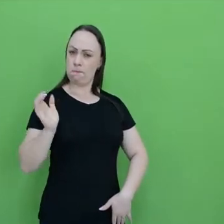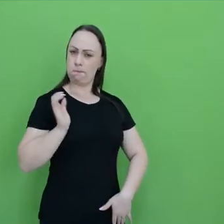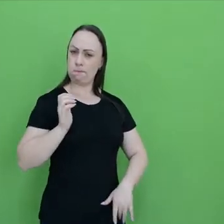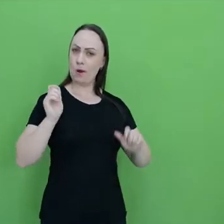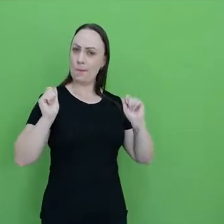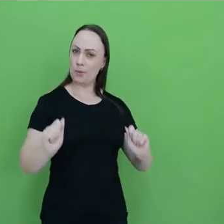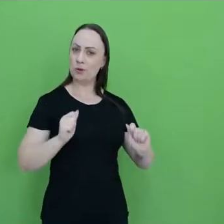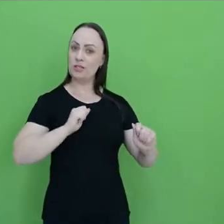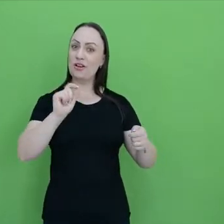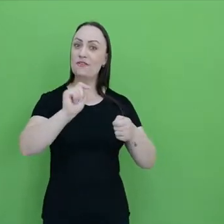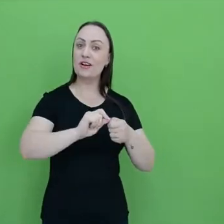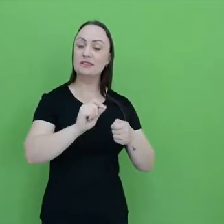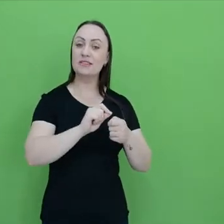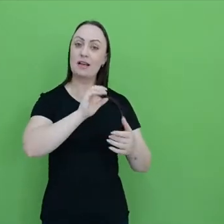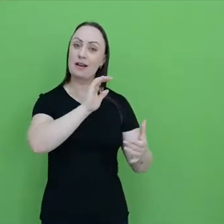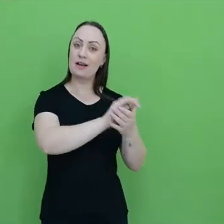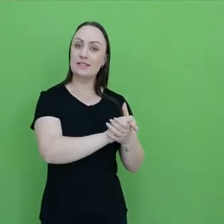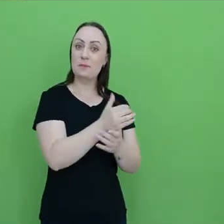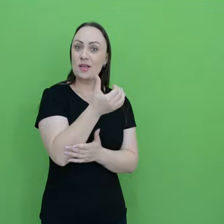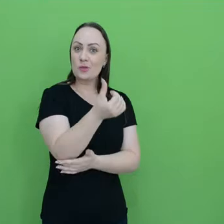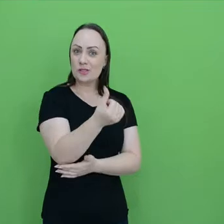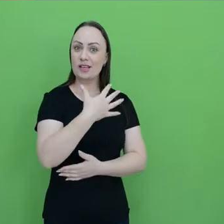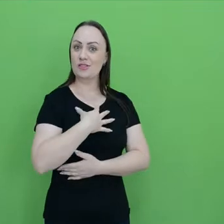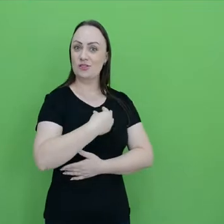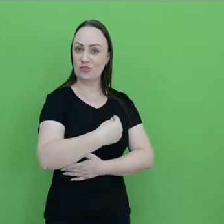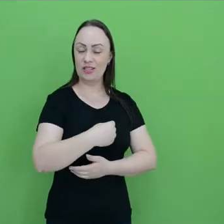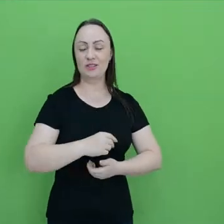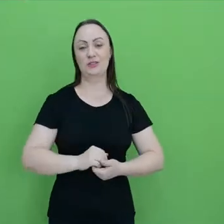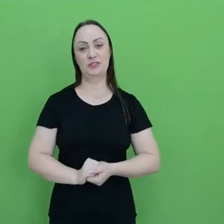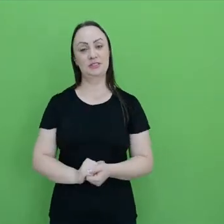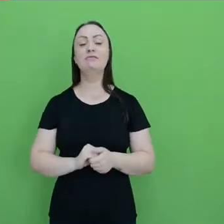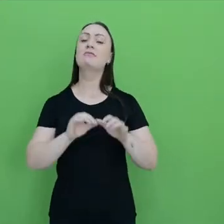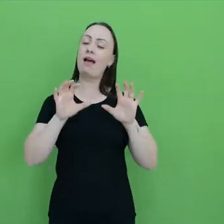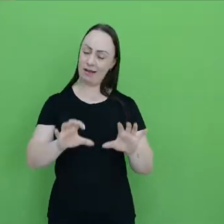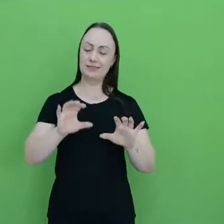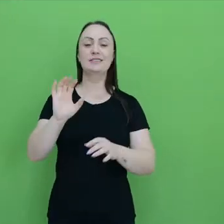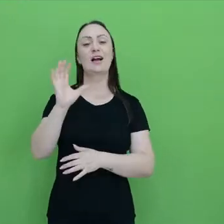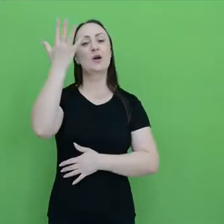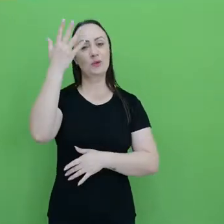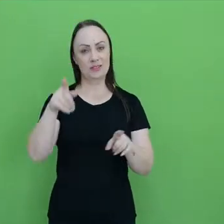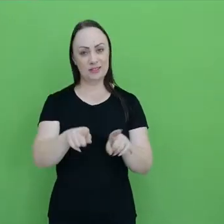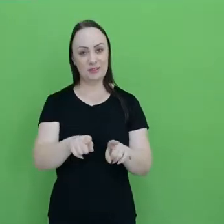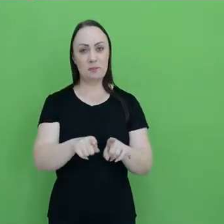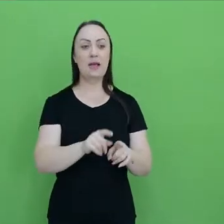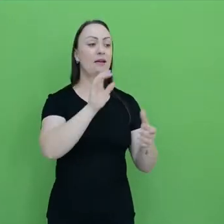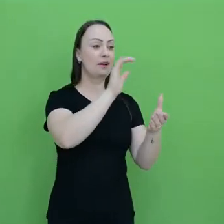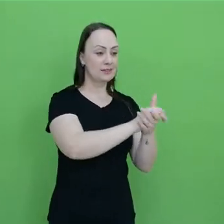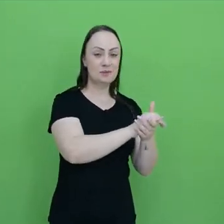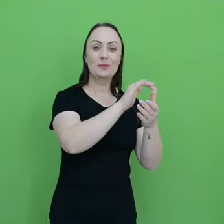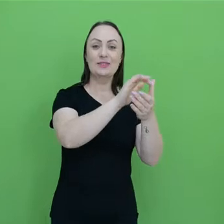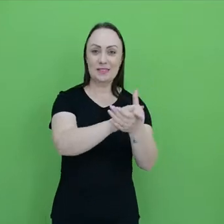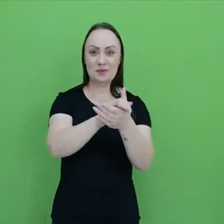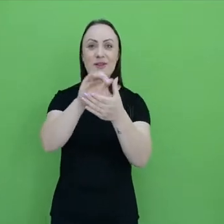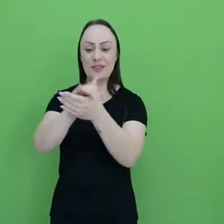poderia realizar o casamento dos seus 6 filhos. E foi isso que aconteceu. Um casamento seguido